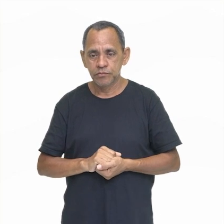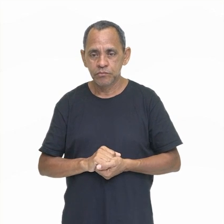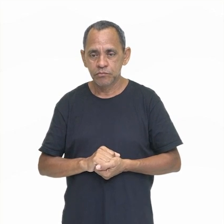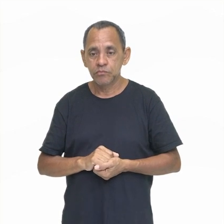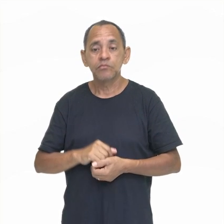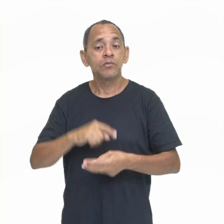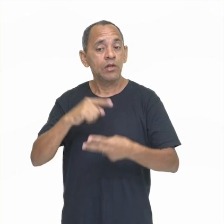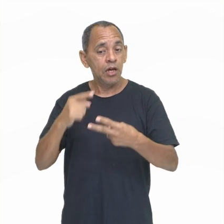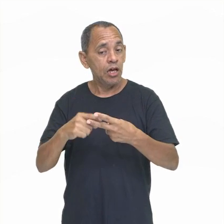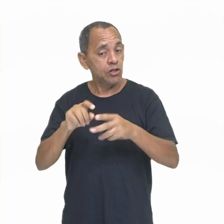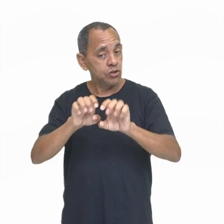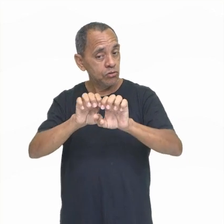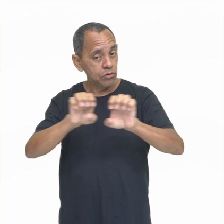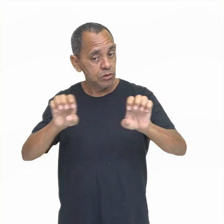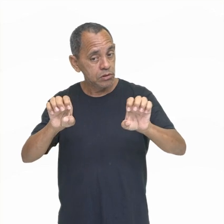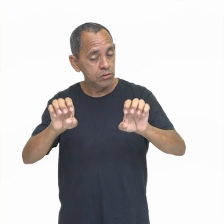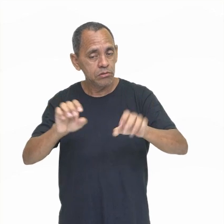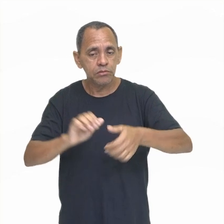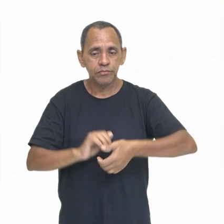equação